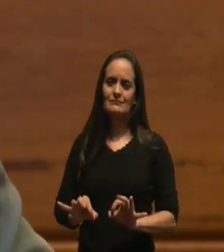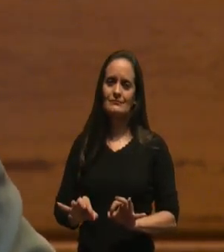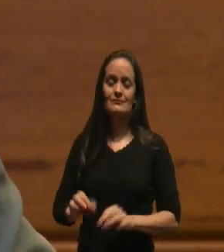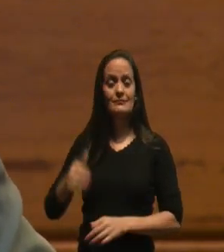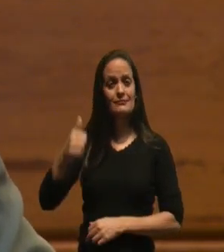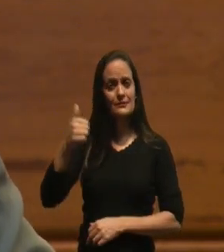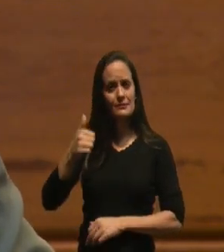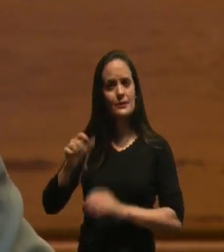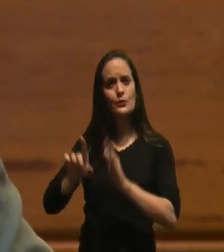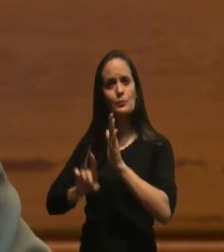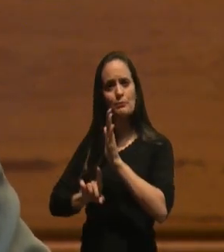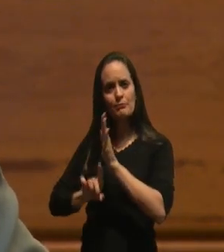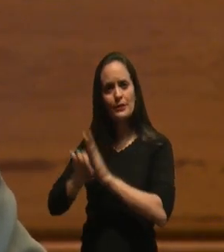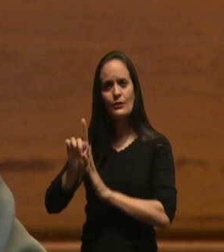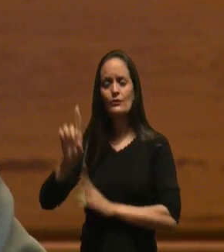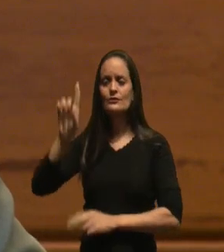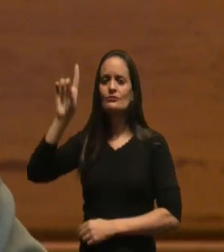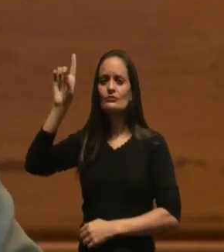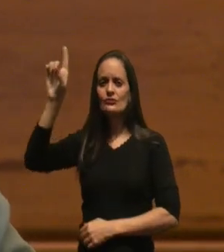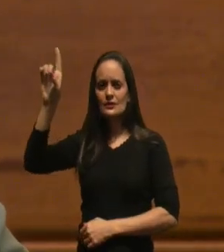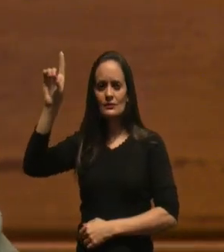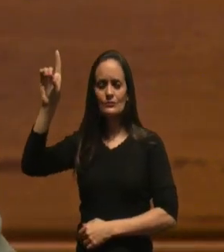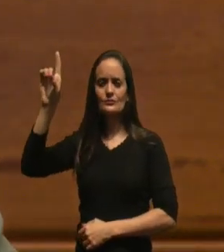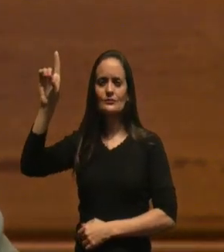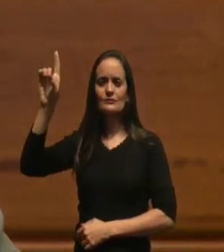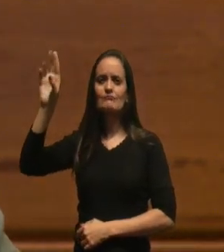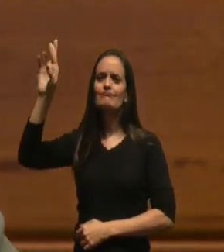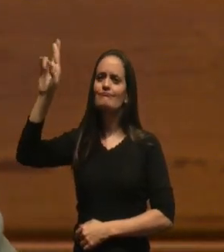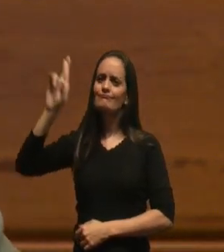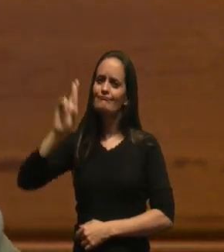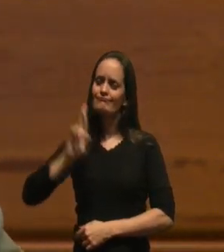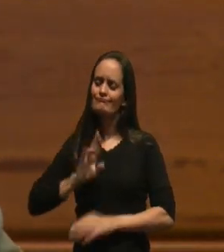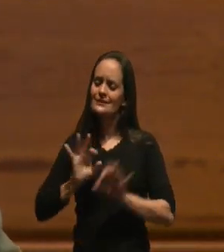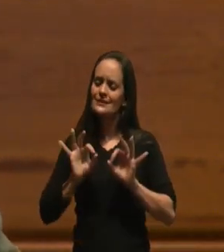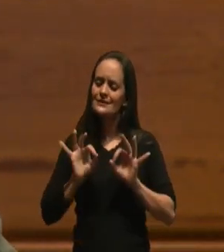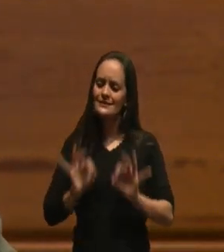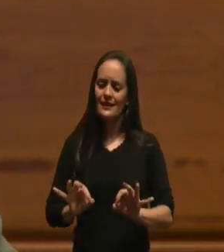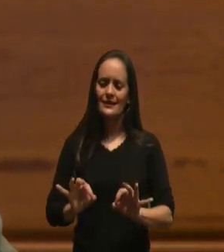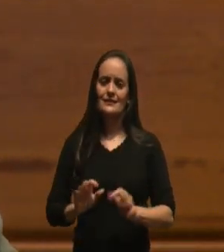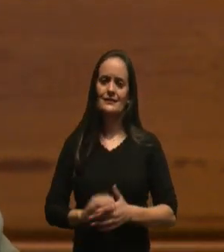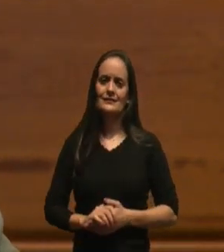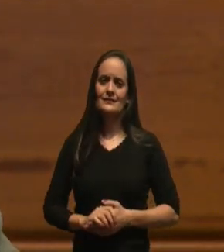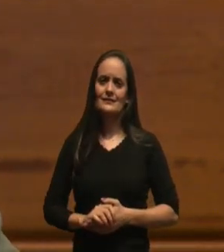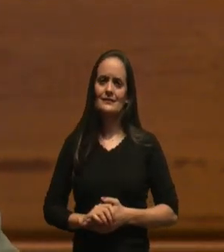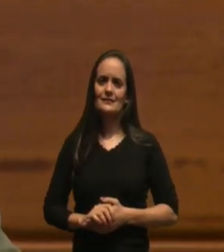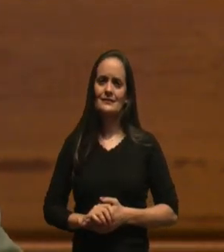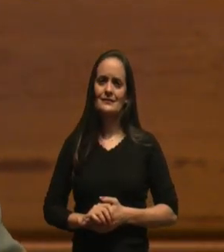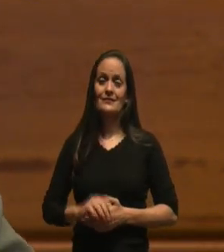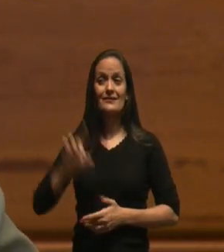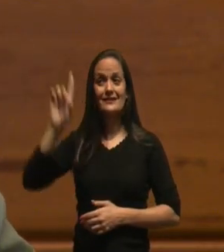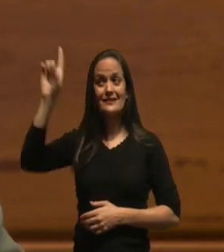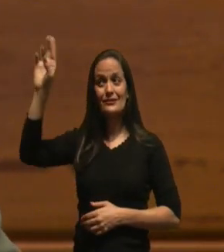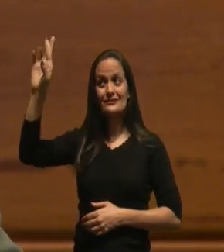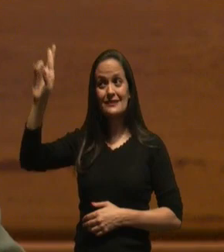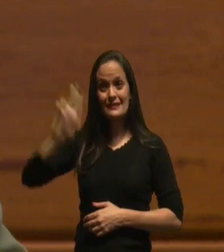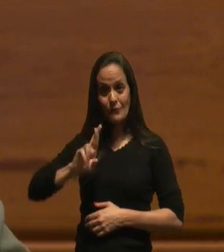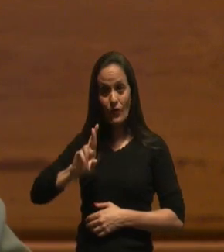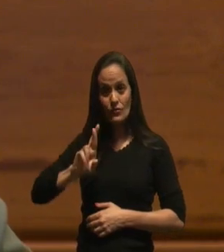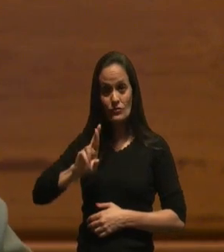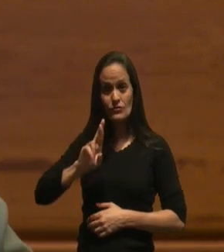Consulta primeiro a palavra do Senhor. E aquilo que o Senhor lhe disser,